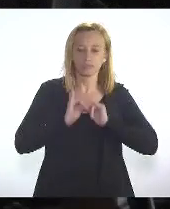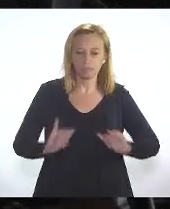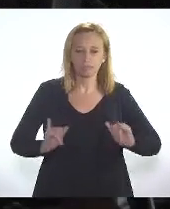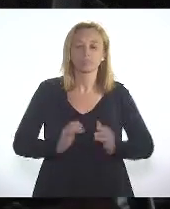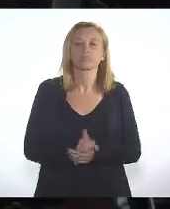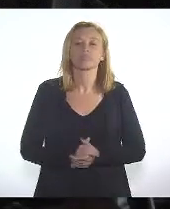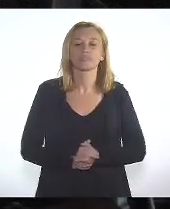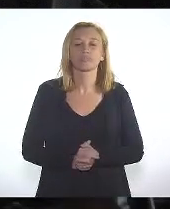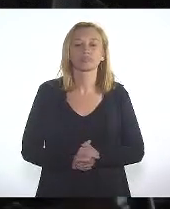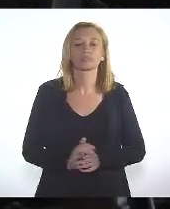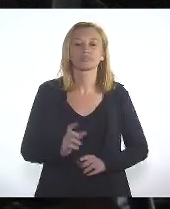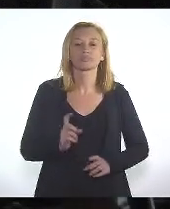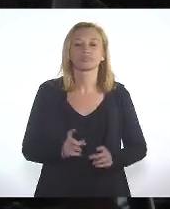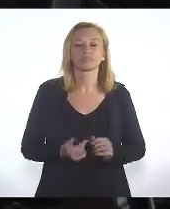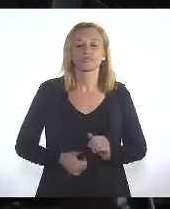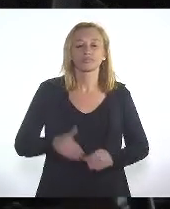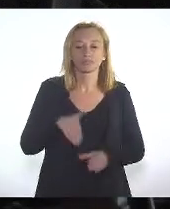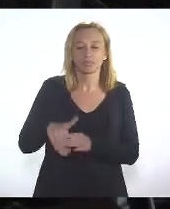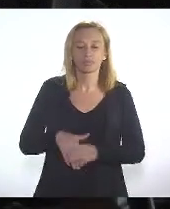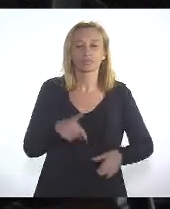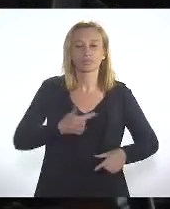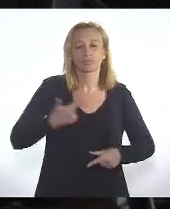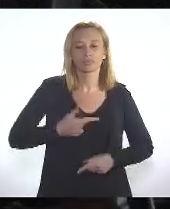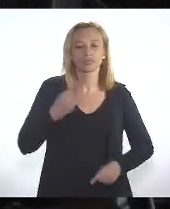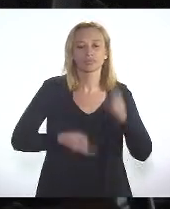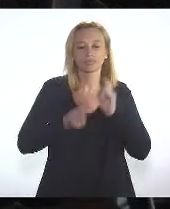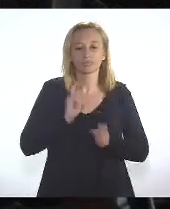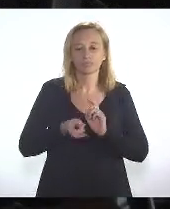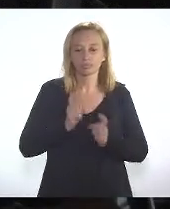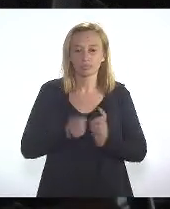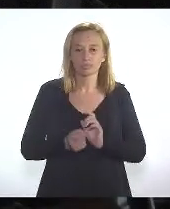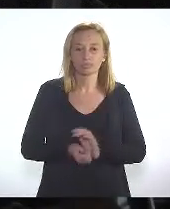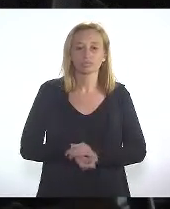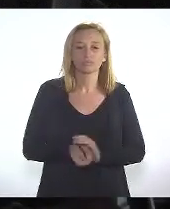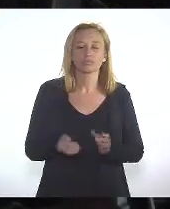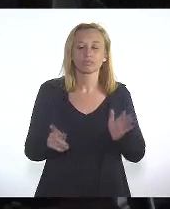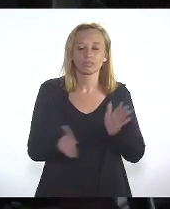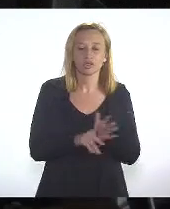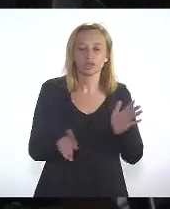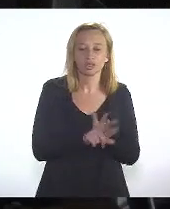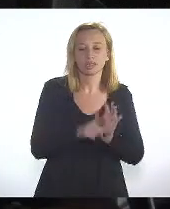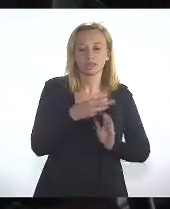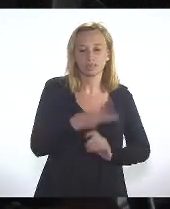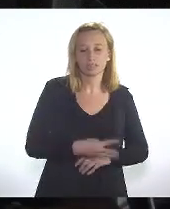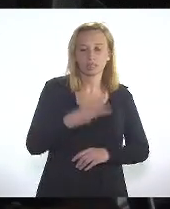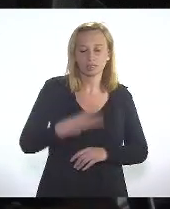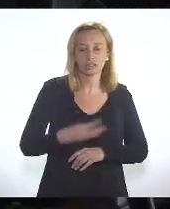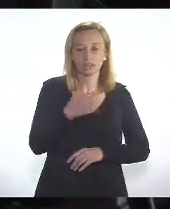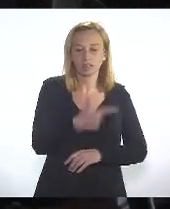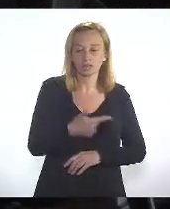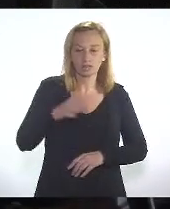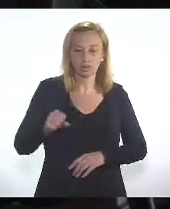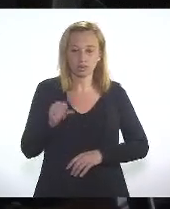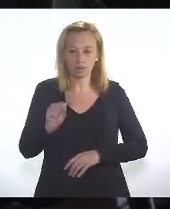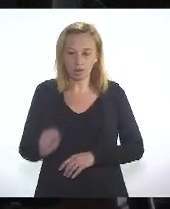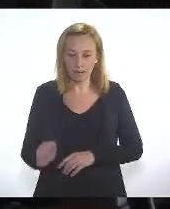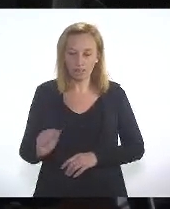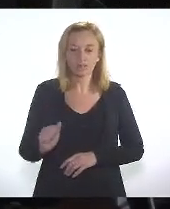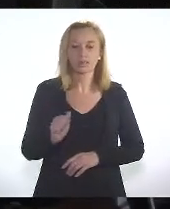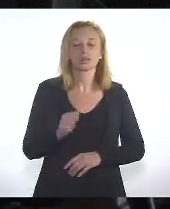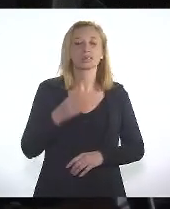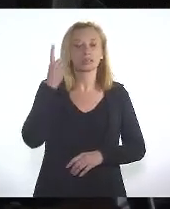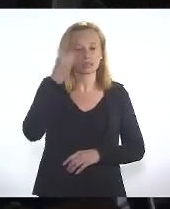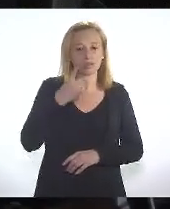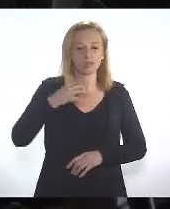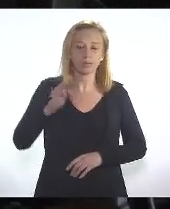Anuncio em tramitação ordinária, em votação, em segunda discussão, redação no vencido, projeto de lei 3318-A de 17, de autoria da deputada Marta Rocha,